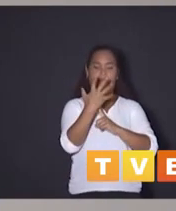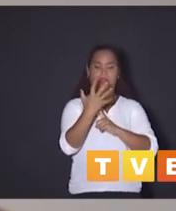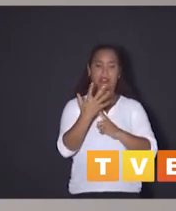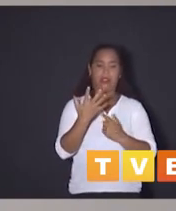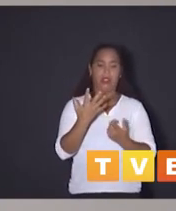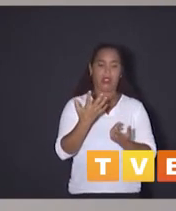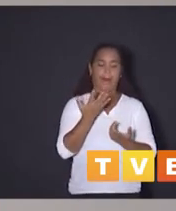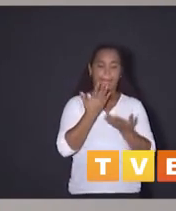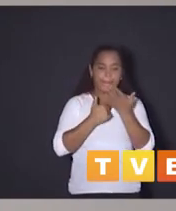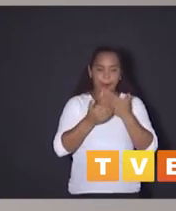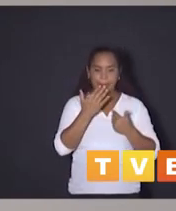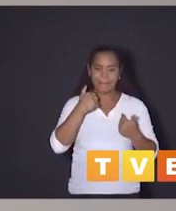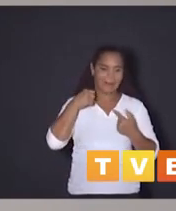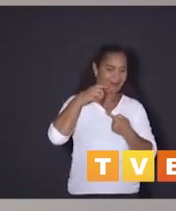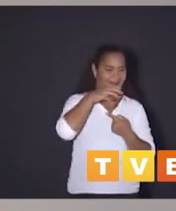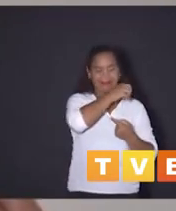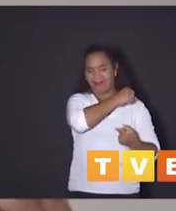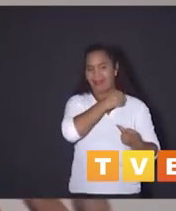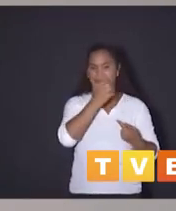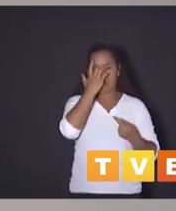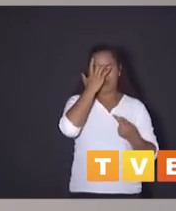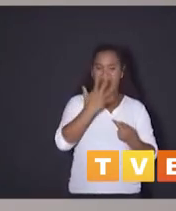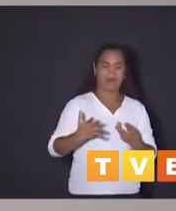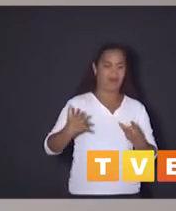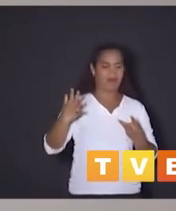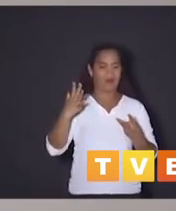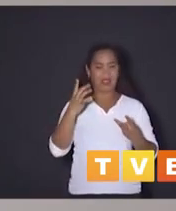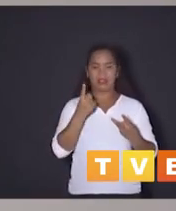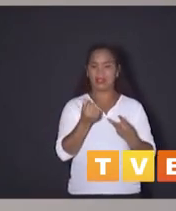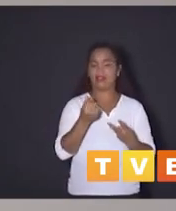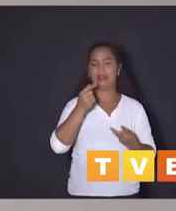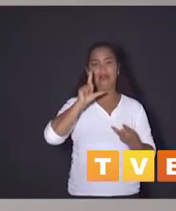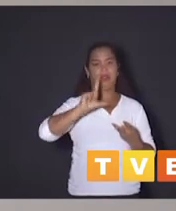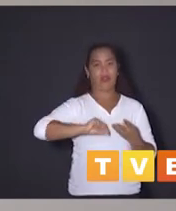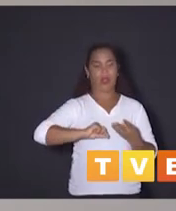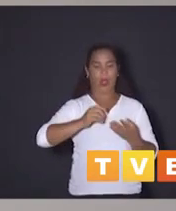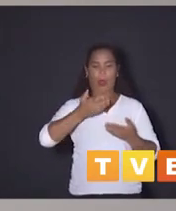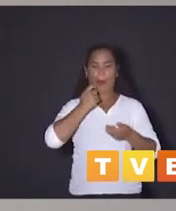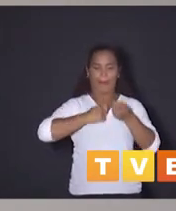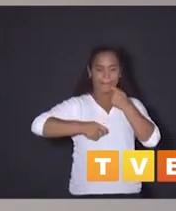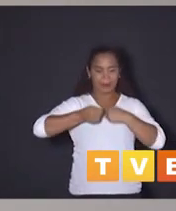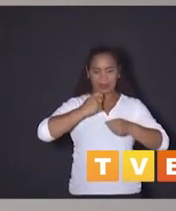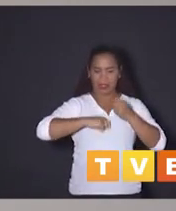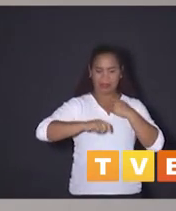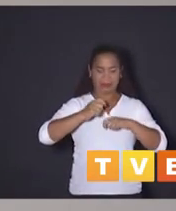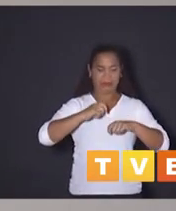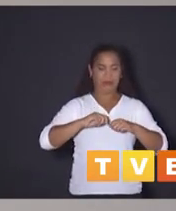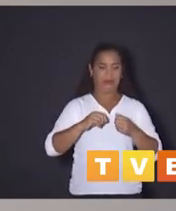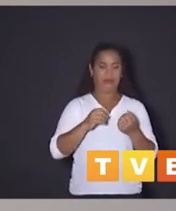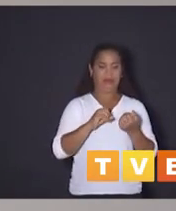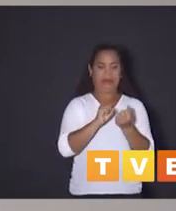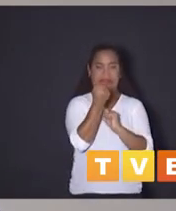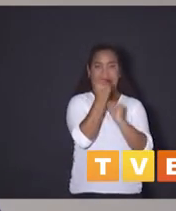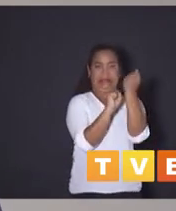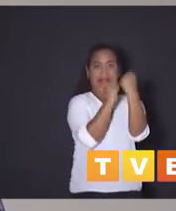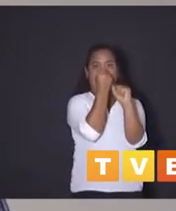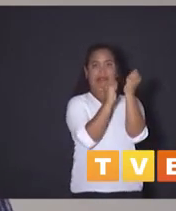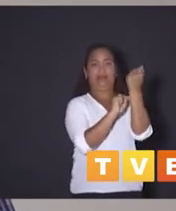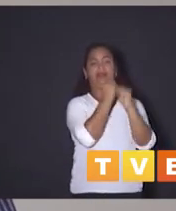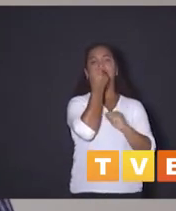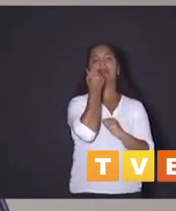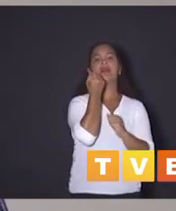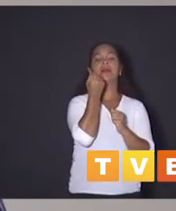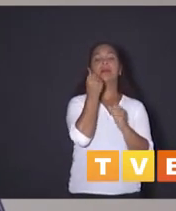pela economicidade pela praticidade pela rapidez nos leva a comer alimentos altamente processados prático de se